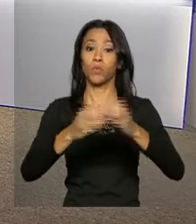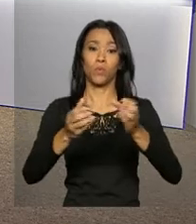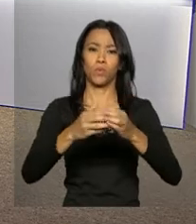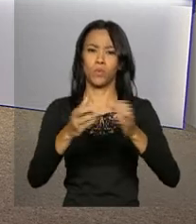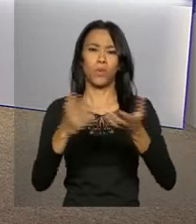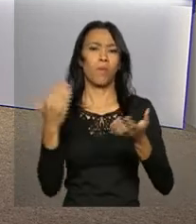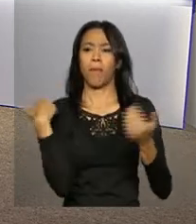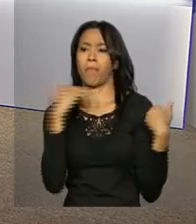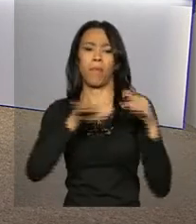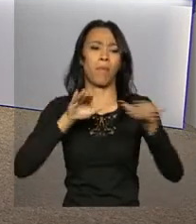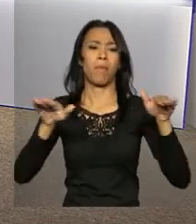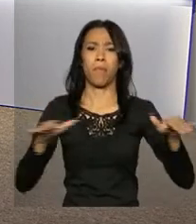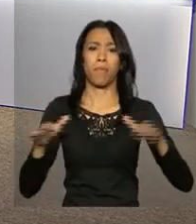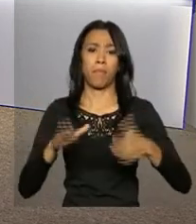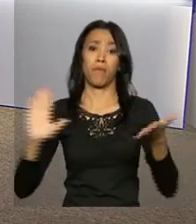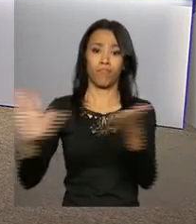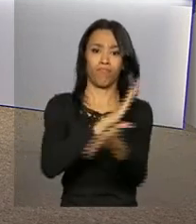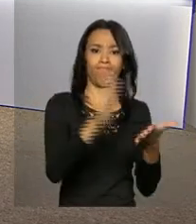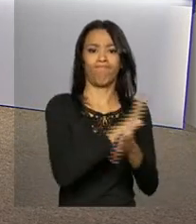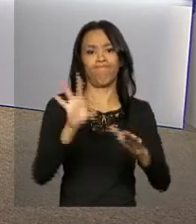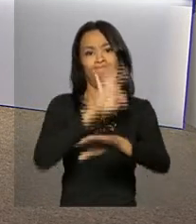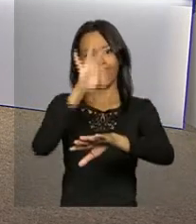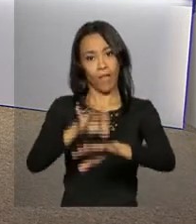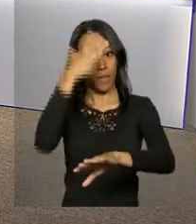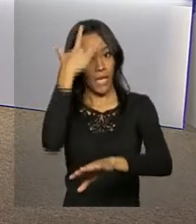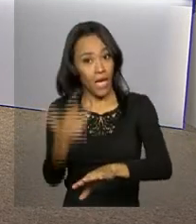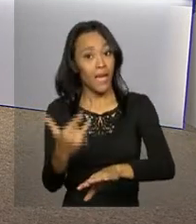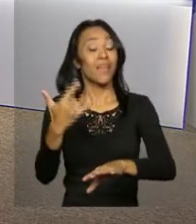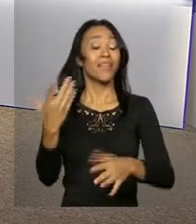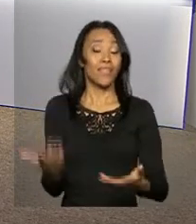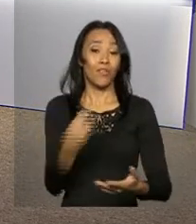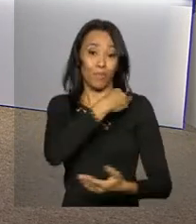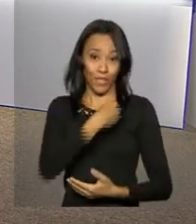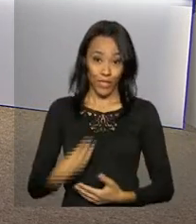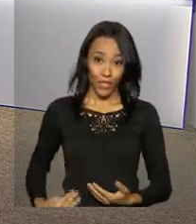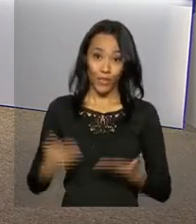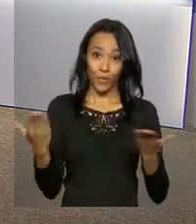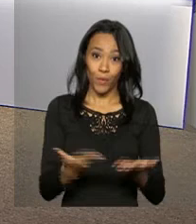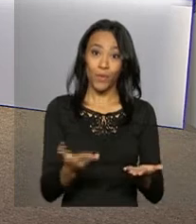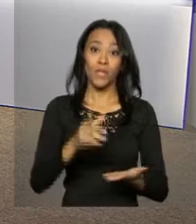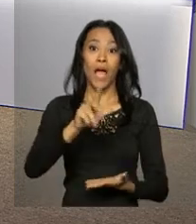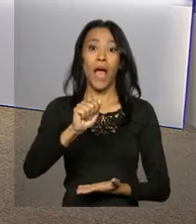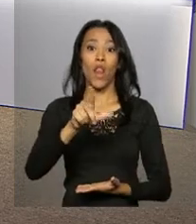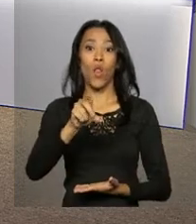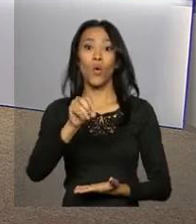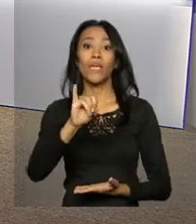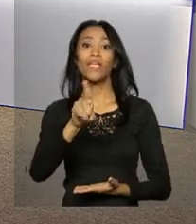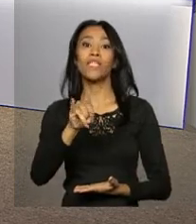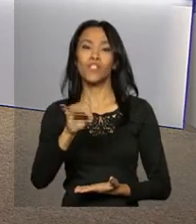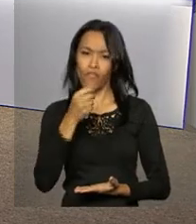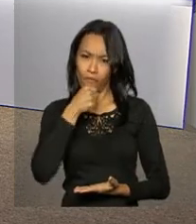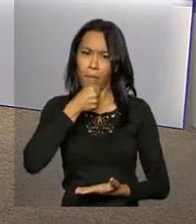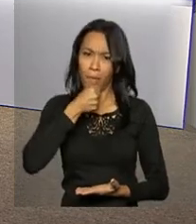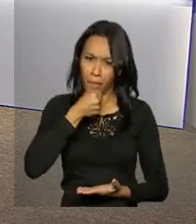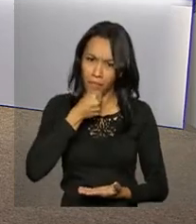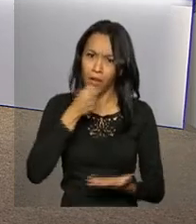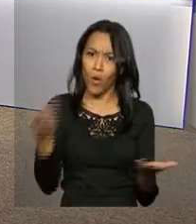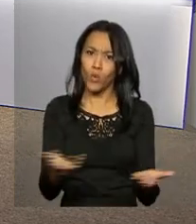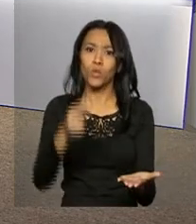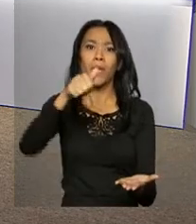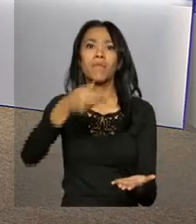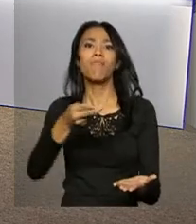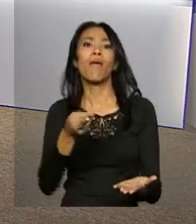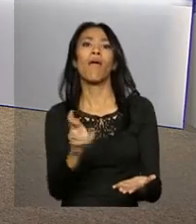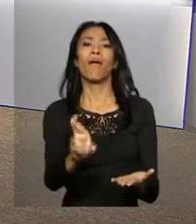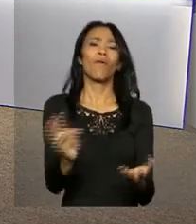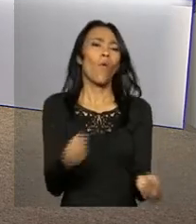contra zica eo ministro da educação aluízio mercadante falou hoje a cne br bom dia ministro como vai ser o